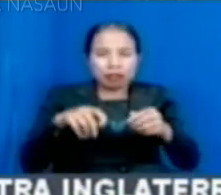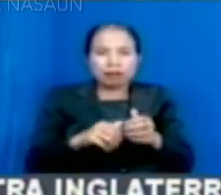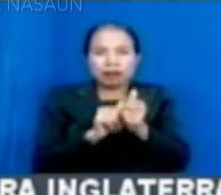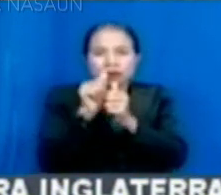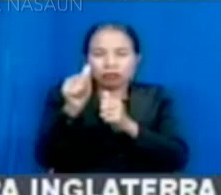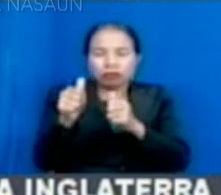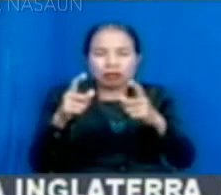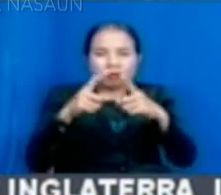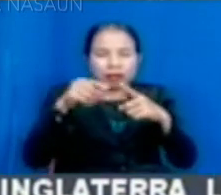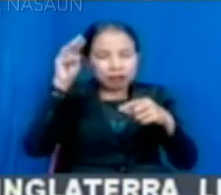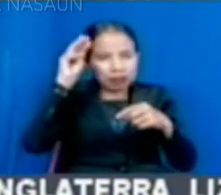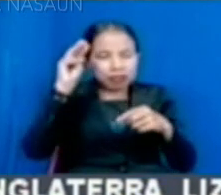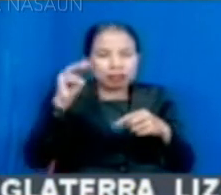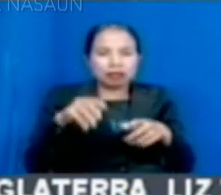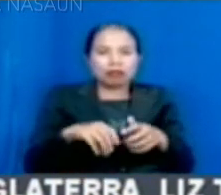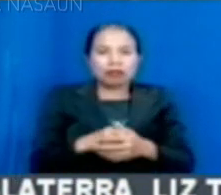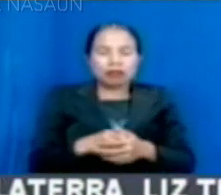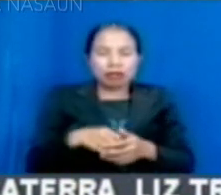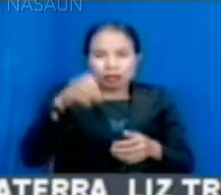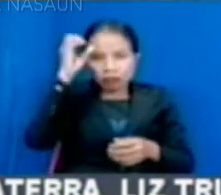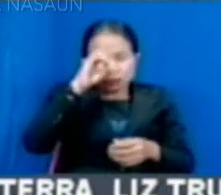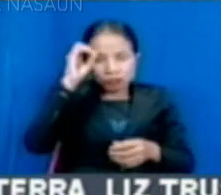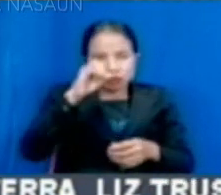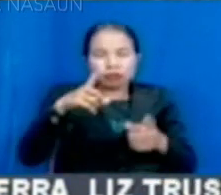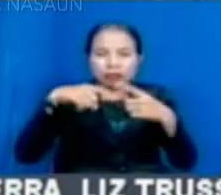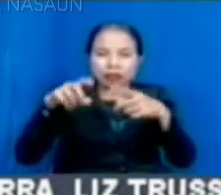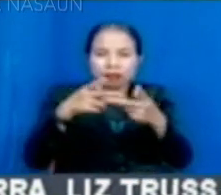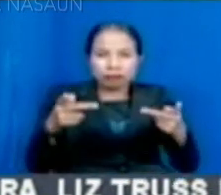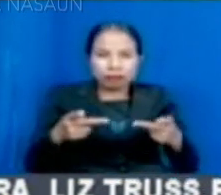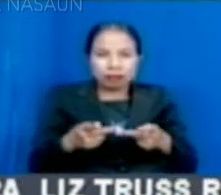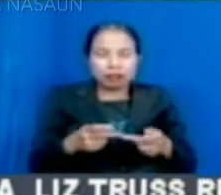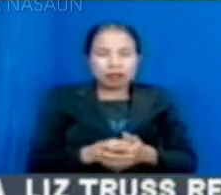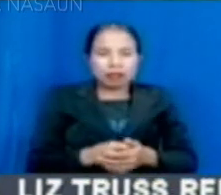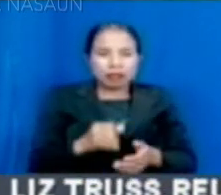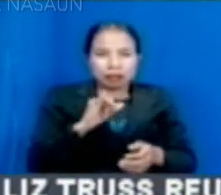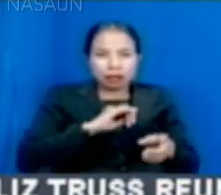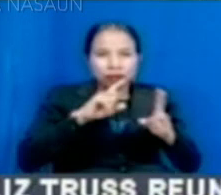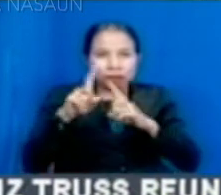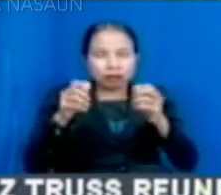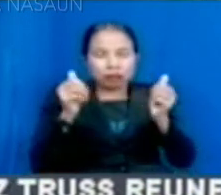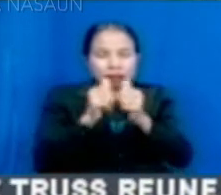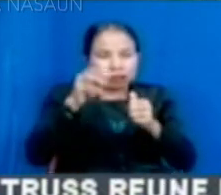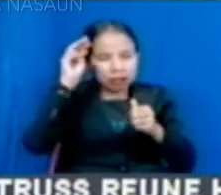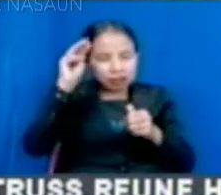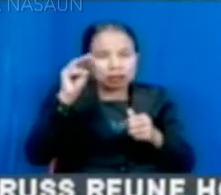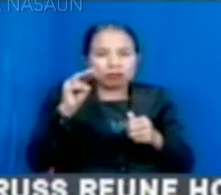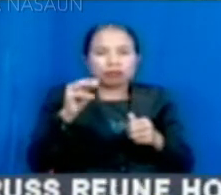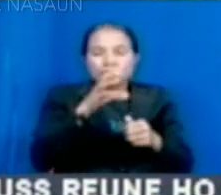ona ba ministério relevante ato observa de reita iha terreno. Essa é a questão do Ministério da Agricultura para